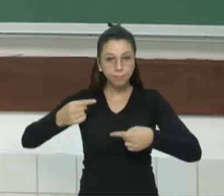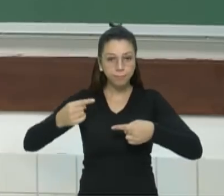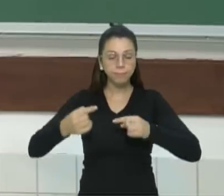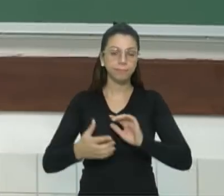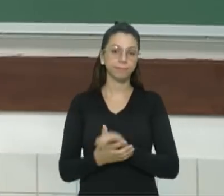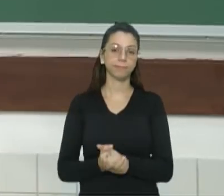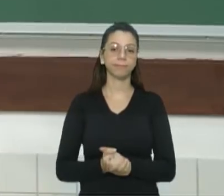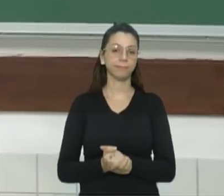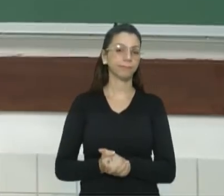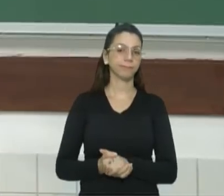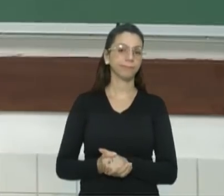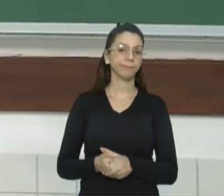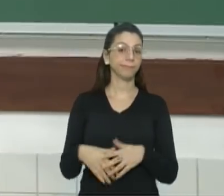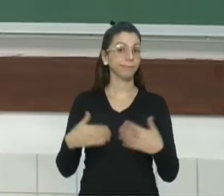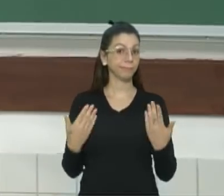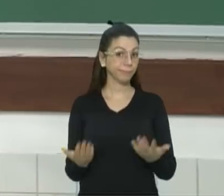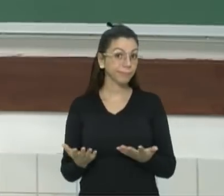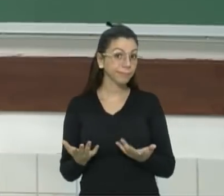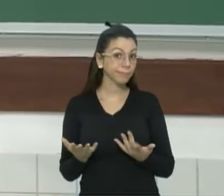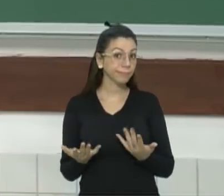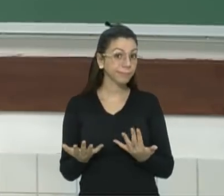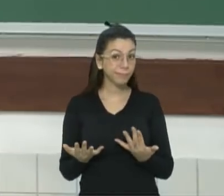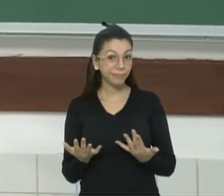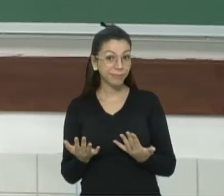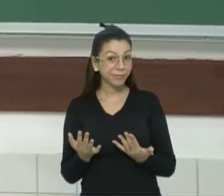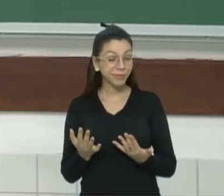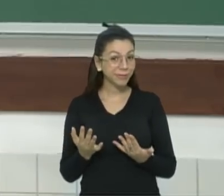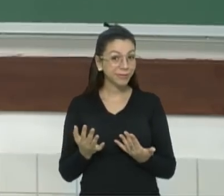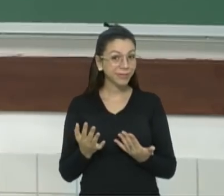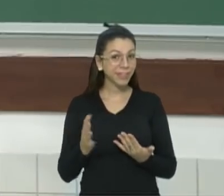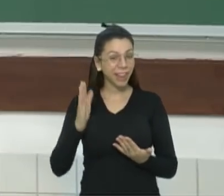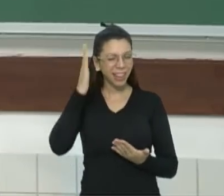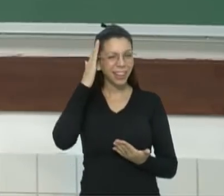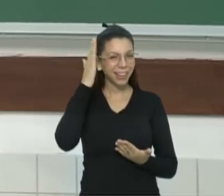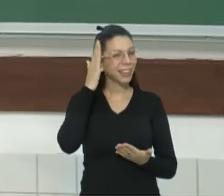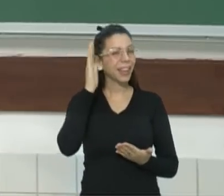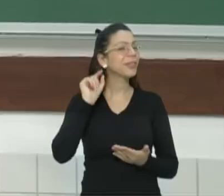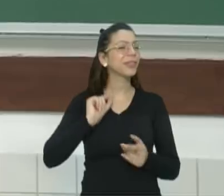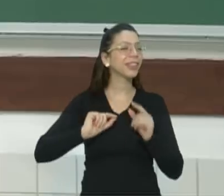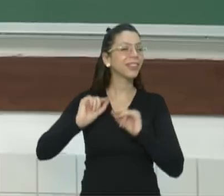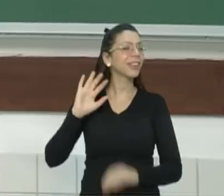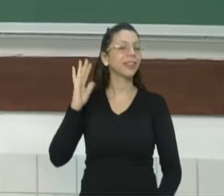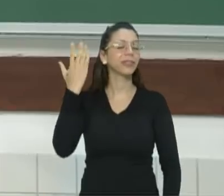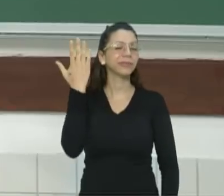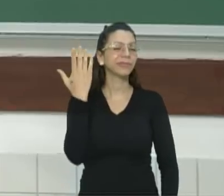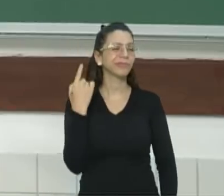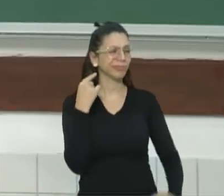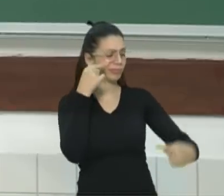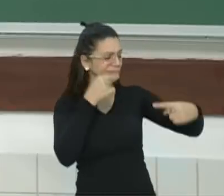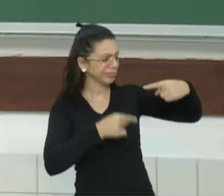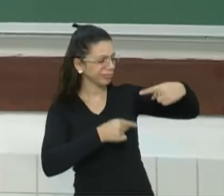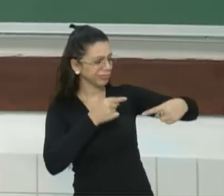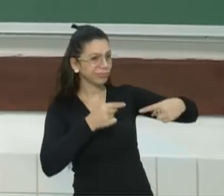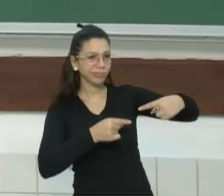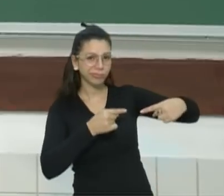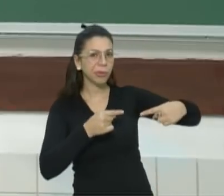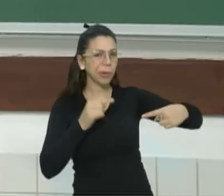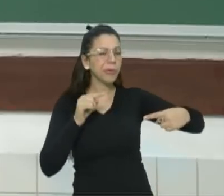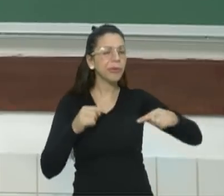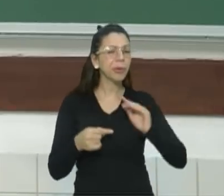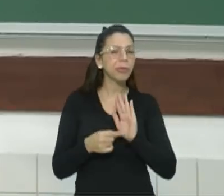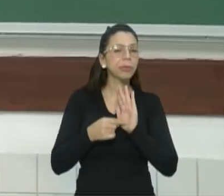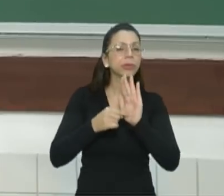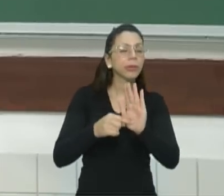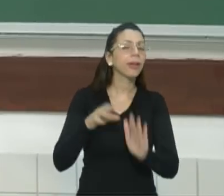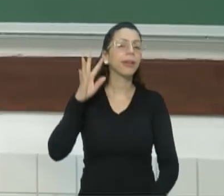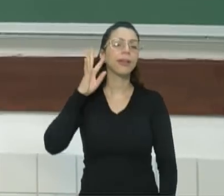E aí, já se ligou no que vai acontecer aqui? Talvez você está assim, política. Mas eu vou mostrar um jeito